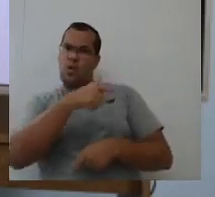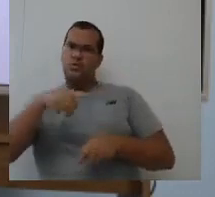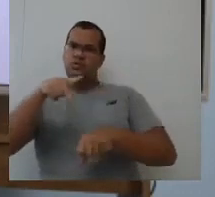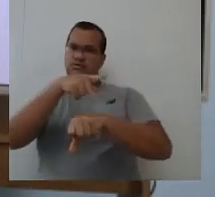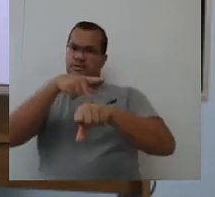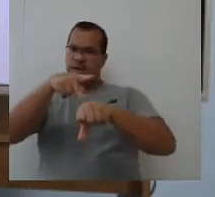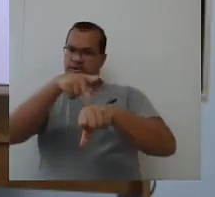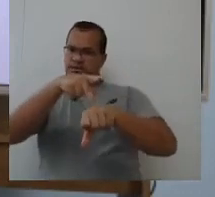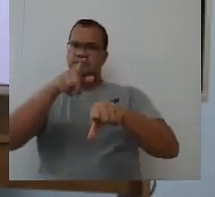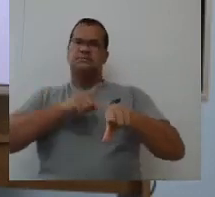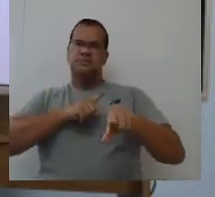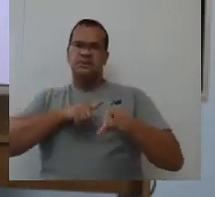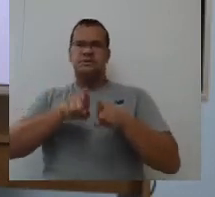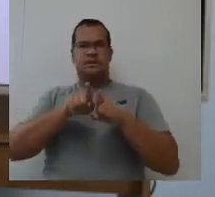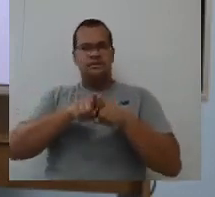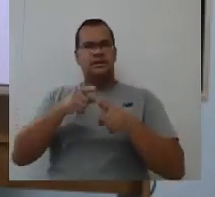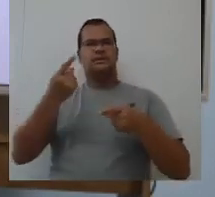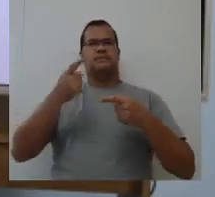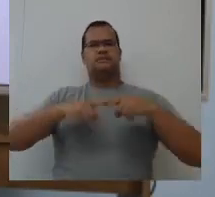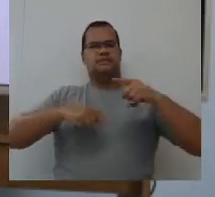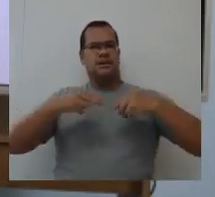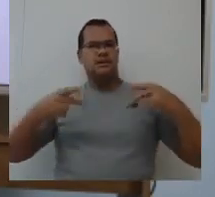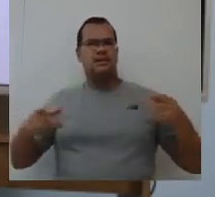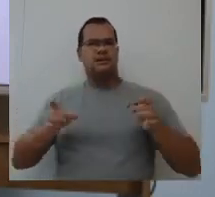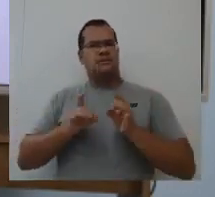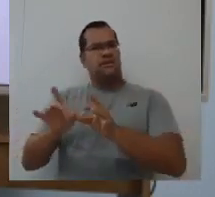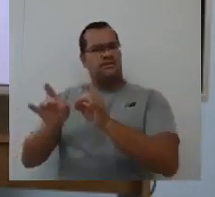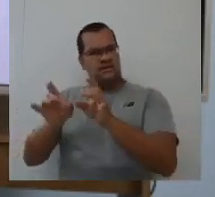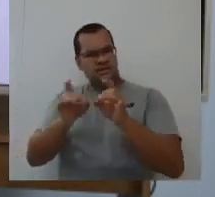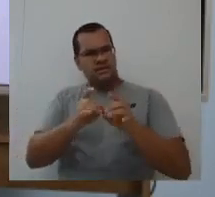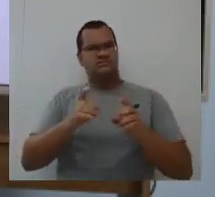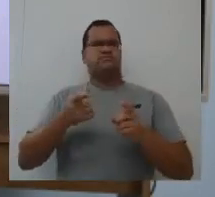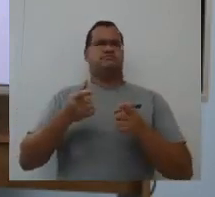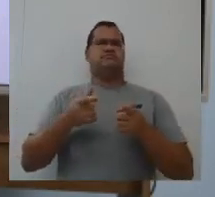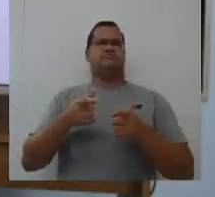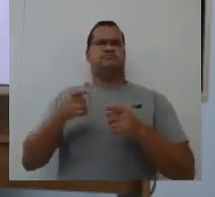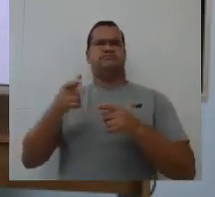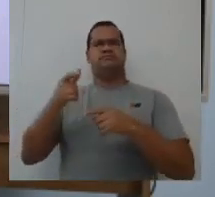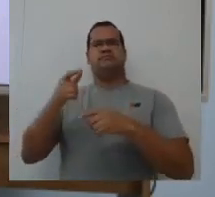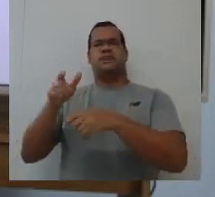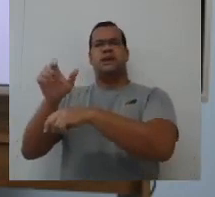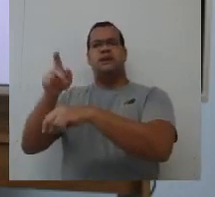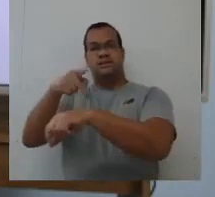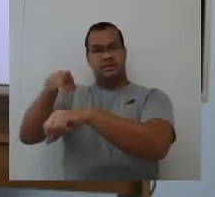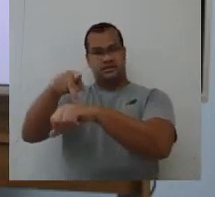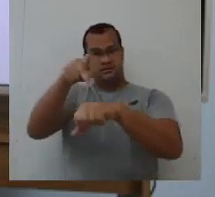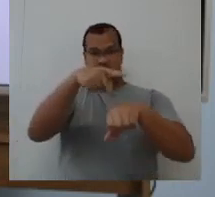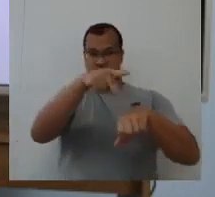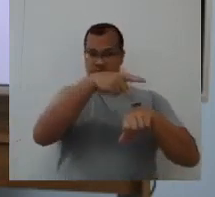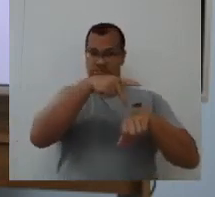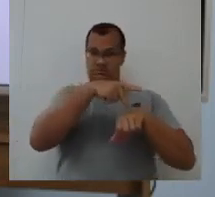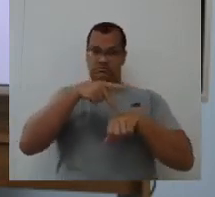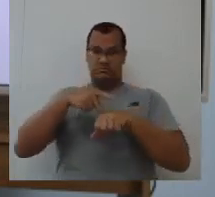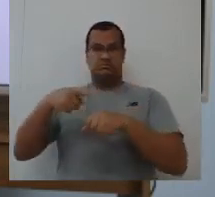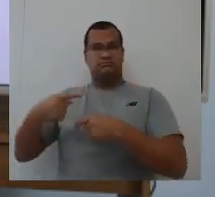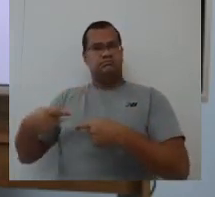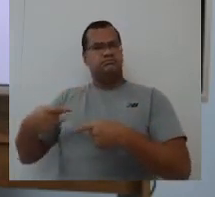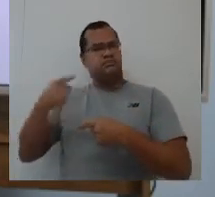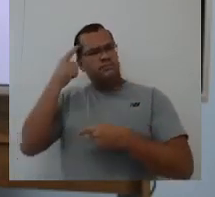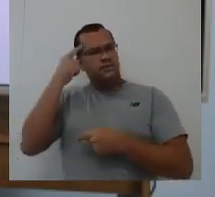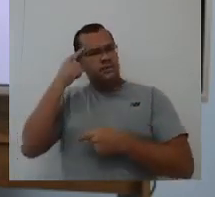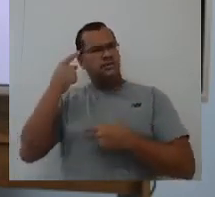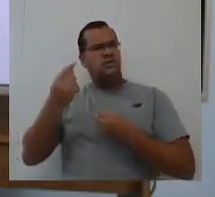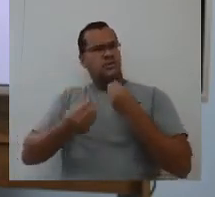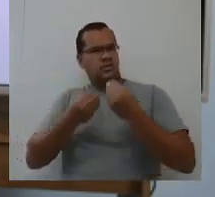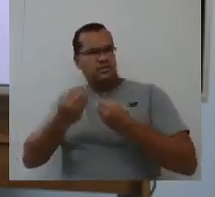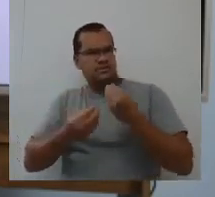e fornecedores de matéria-prima entre essas nações. Então essa disputa foram se acirrando aí nesse pensamento que eu